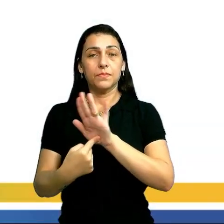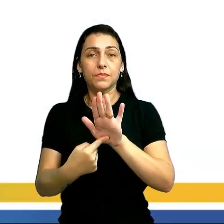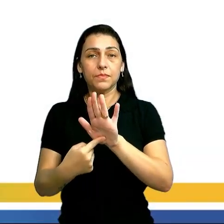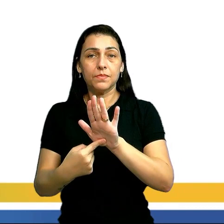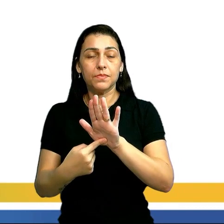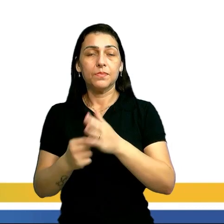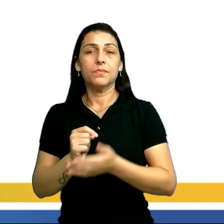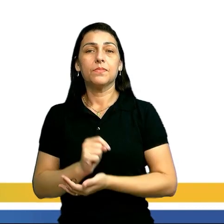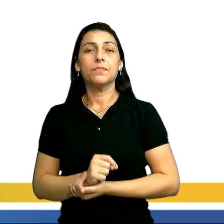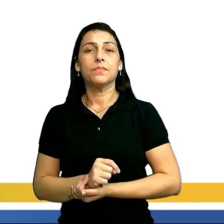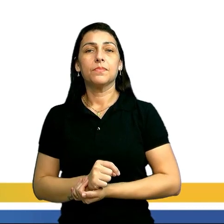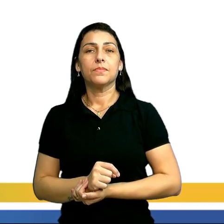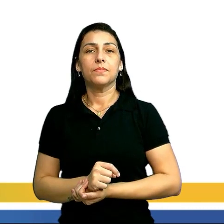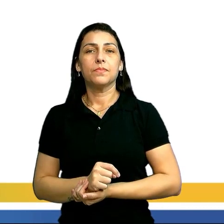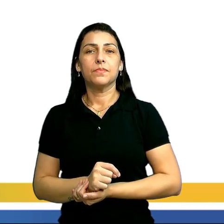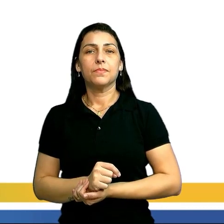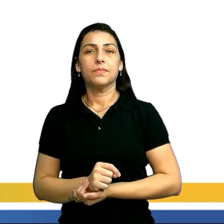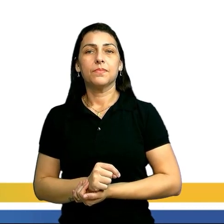aí, tá?